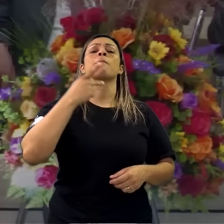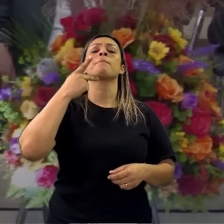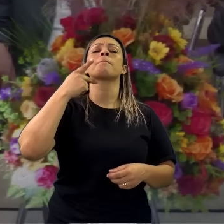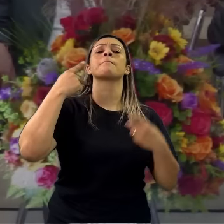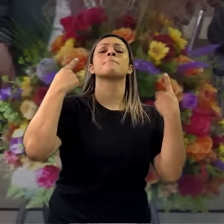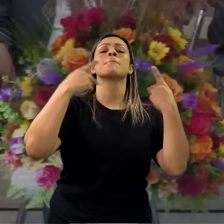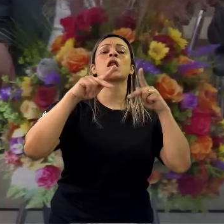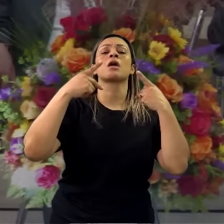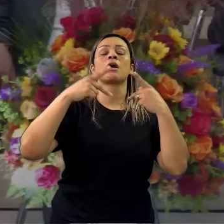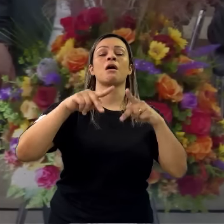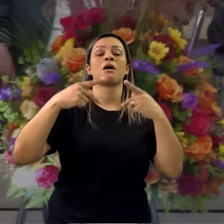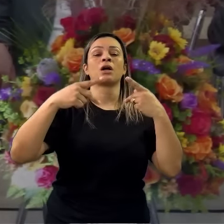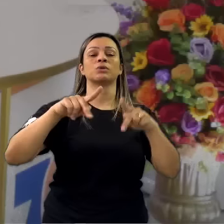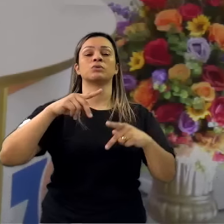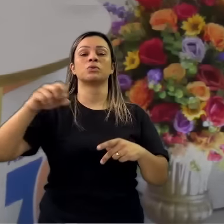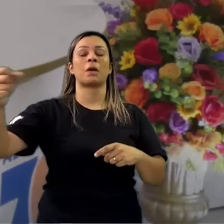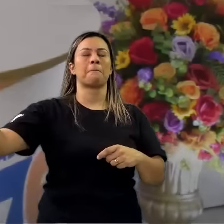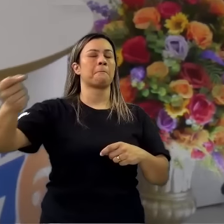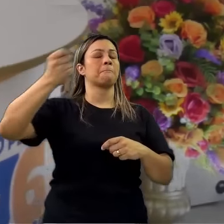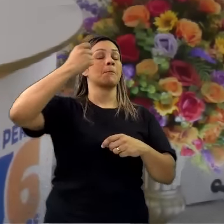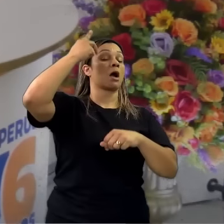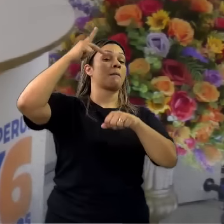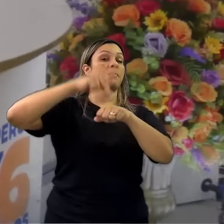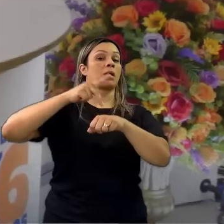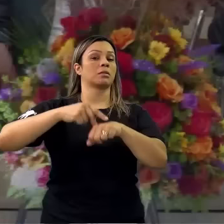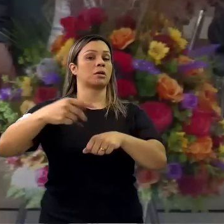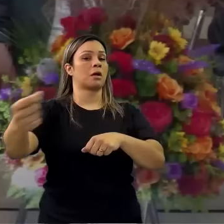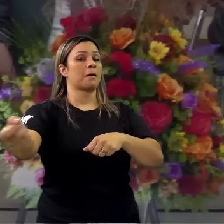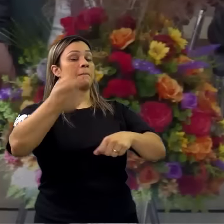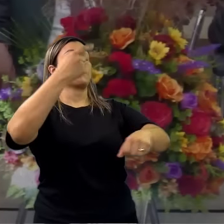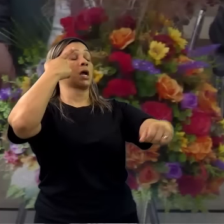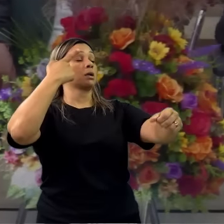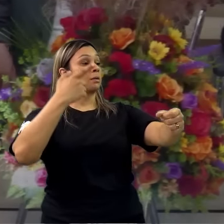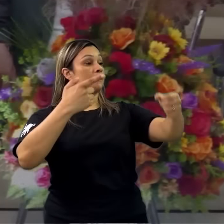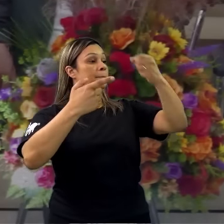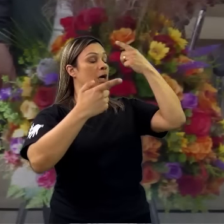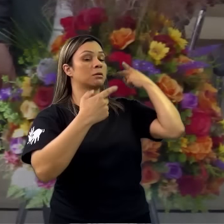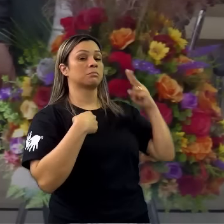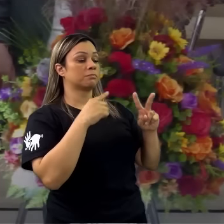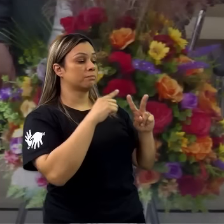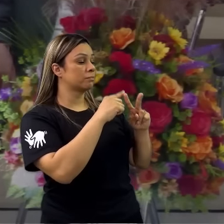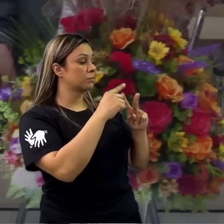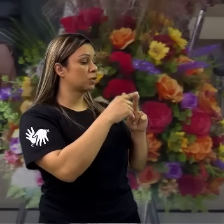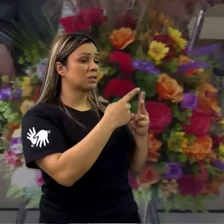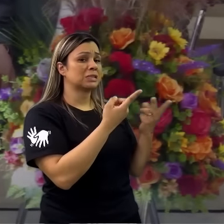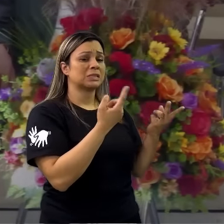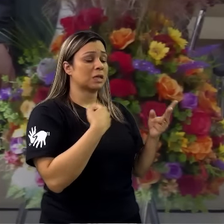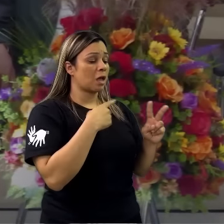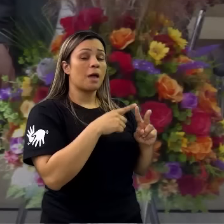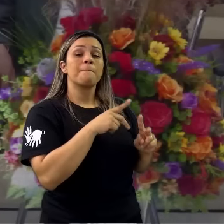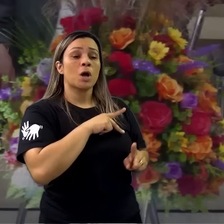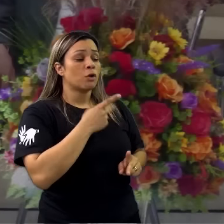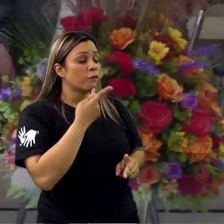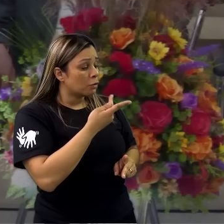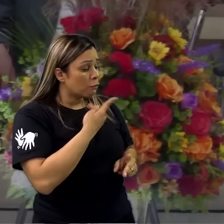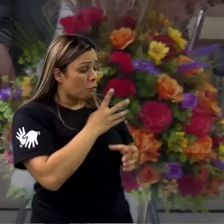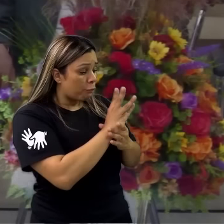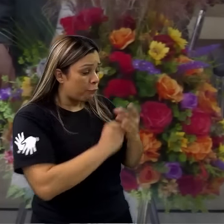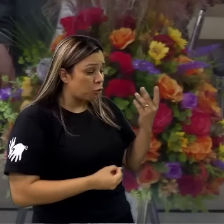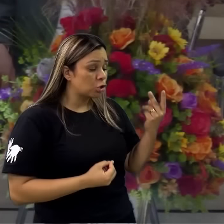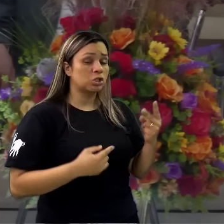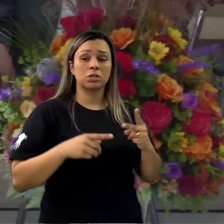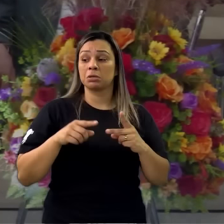e pedra nas costas Paulo pregando e pedra no peito e Paulo pensando eu preciso fugir Barnabé de cercaram nós Paulo não tem para onde fugir Paulo disse se eu ficar de